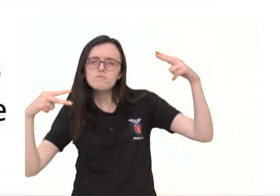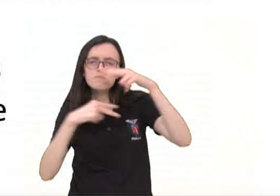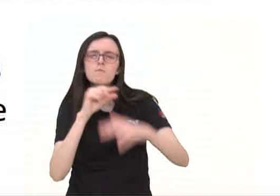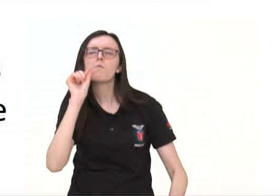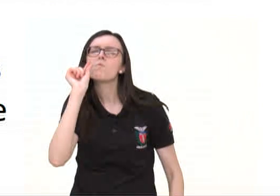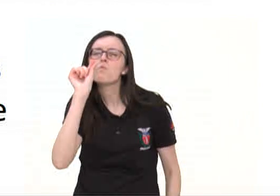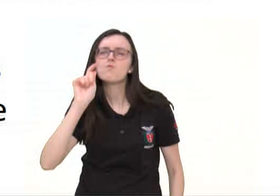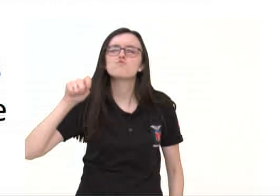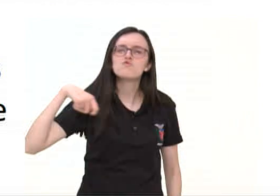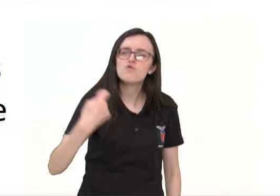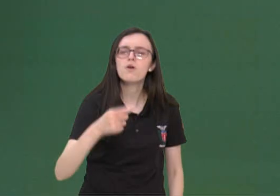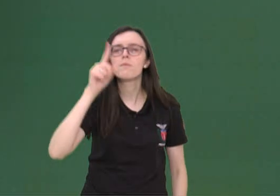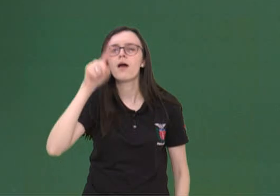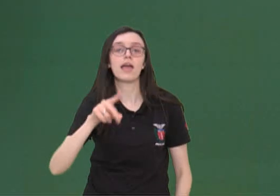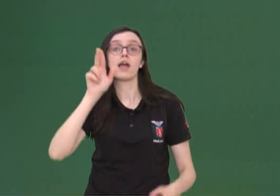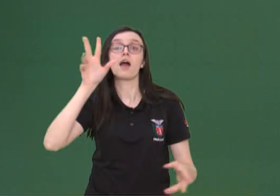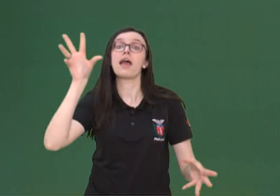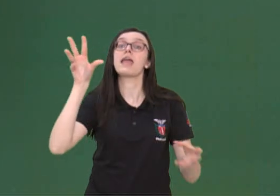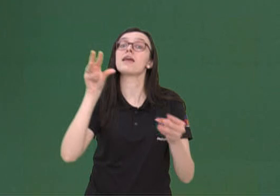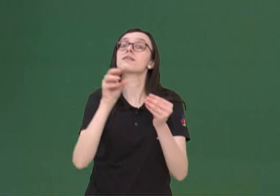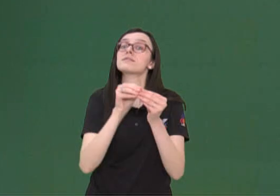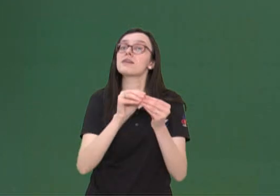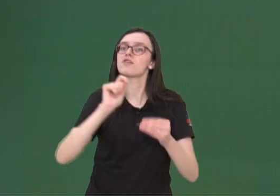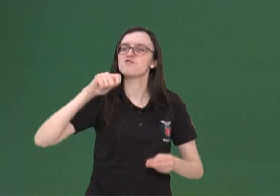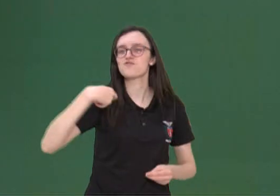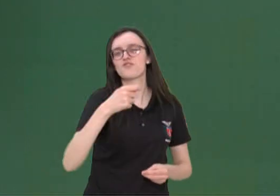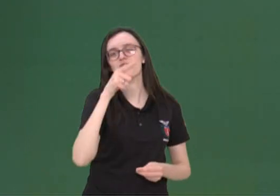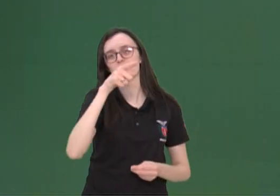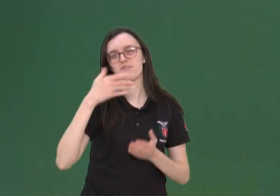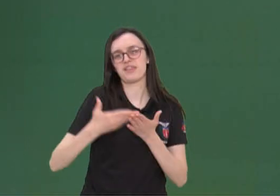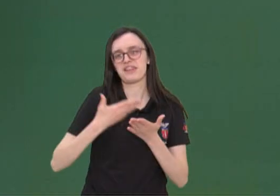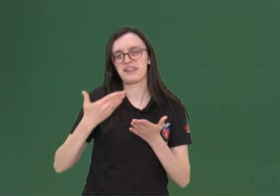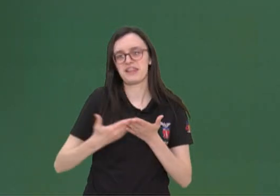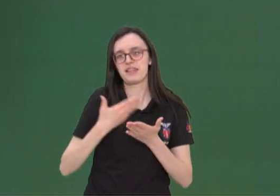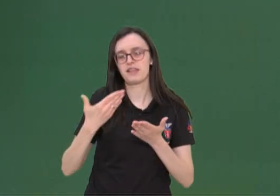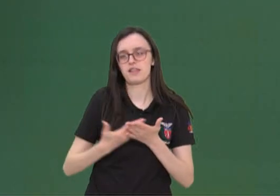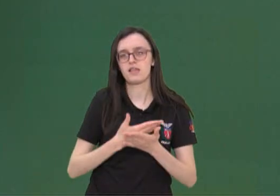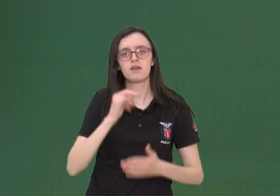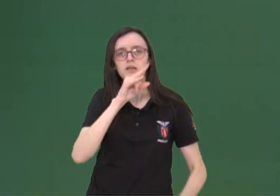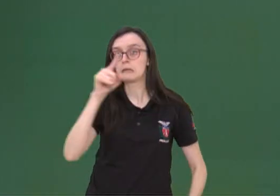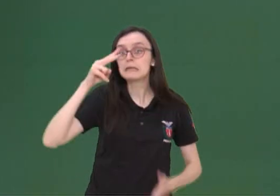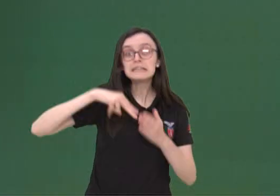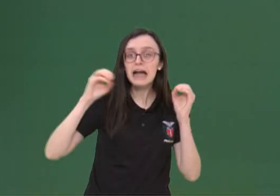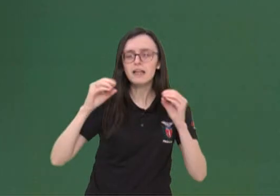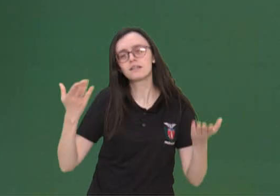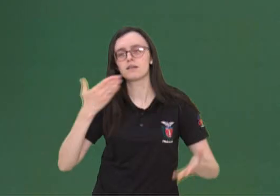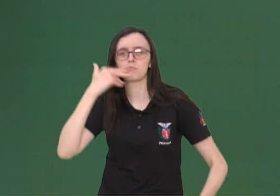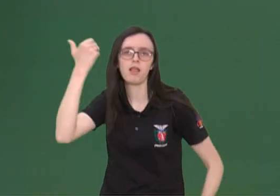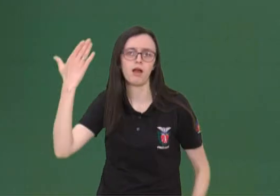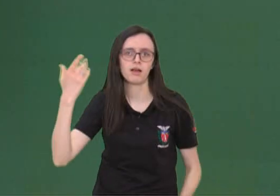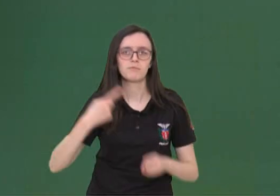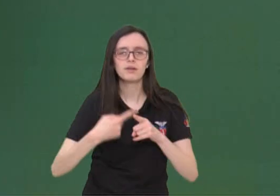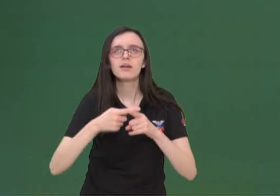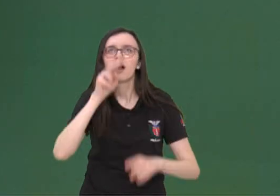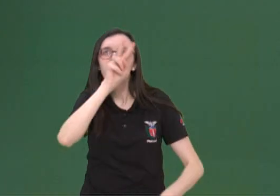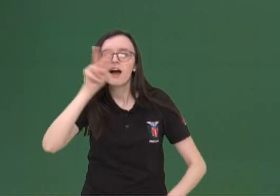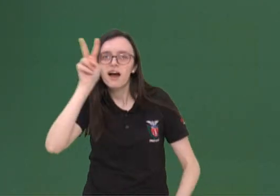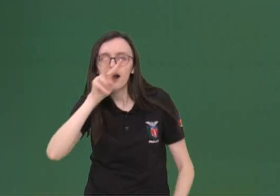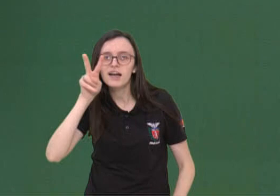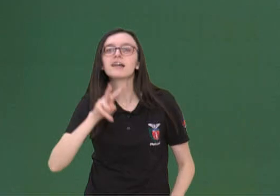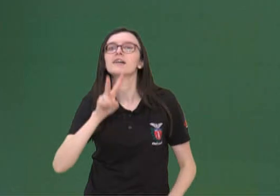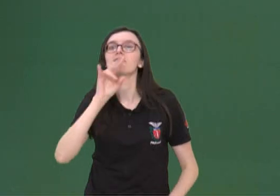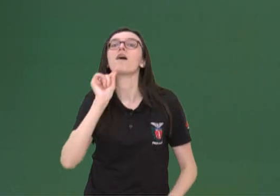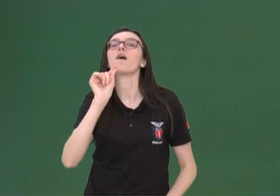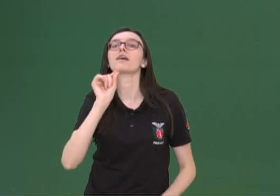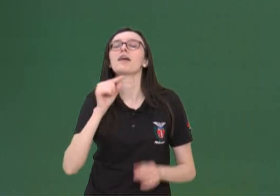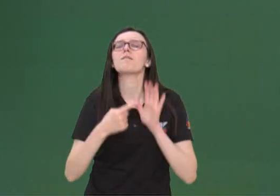pouquinho, né, uma resenha sobre o livro. Então, para quem não leu, melhor ainda, porque aí vai ter